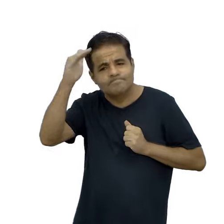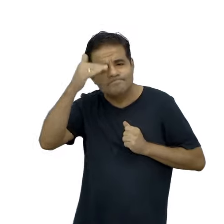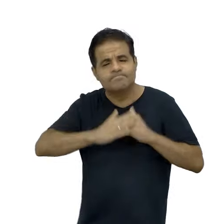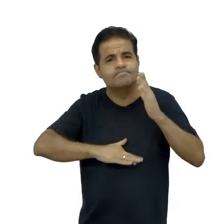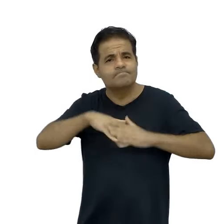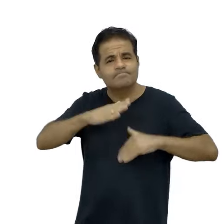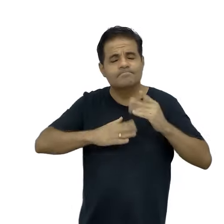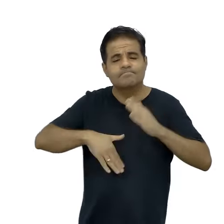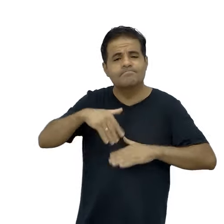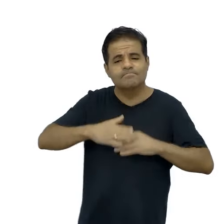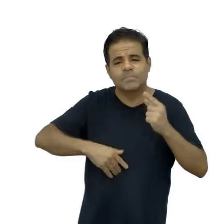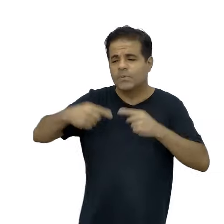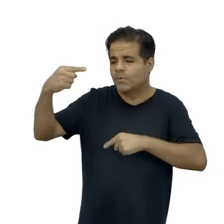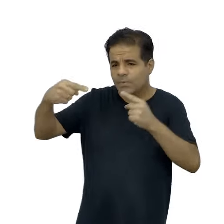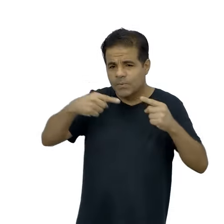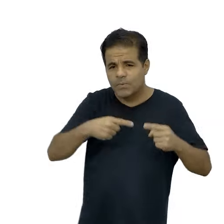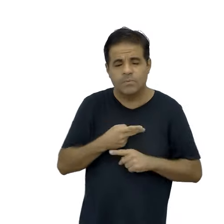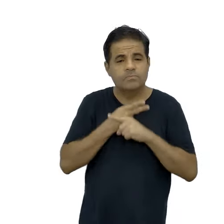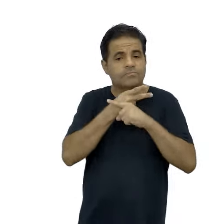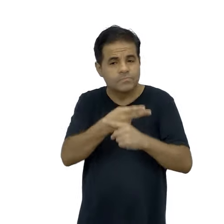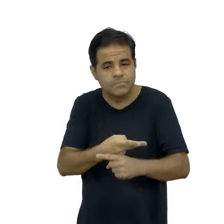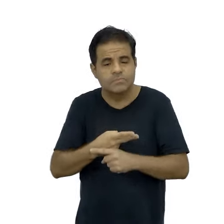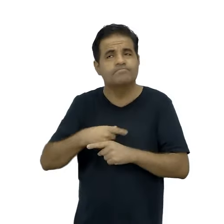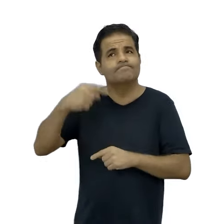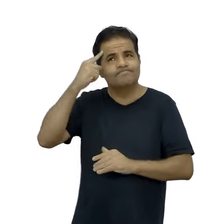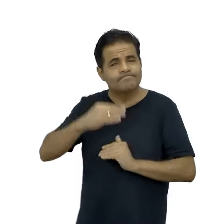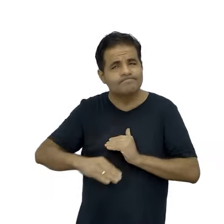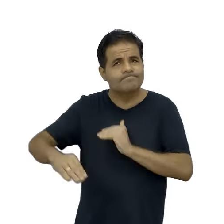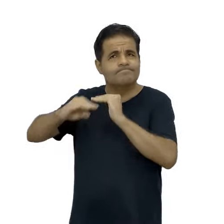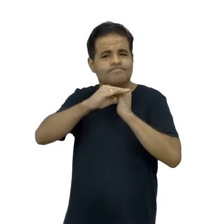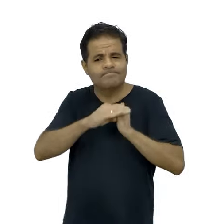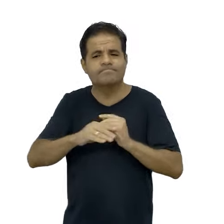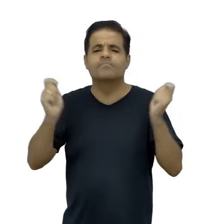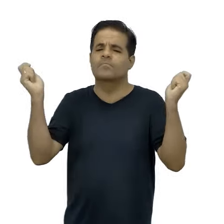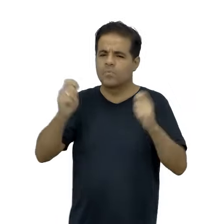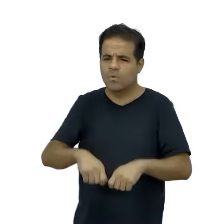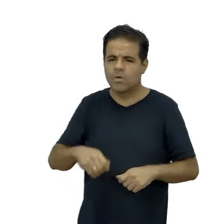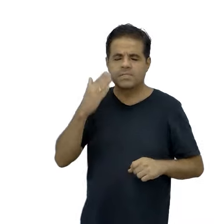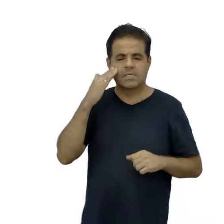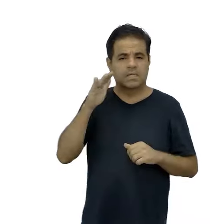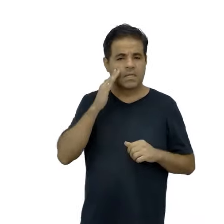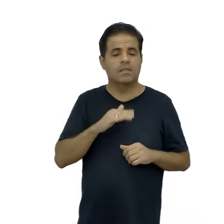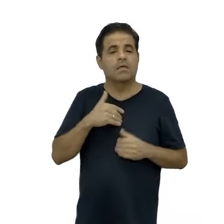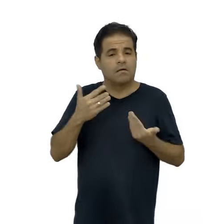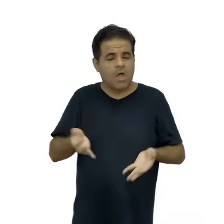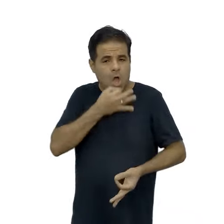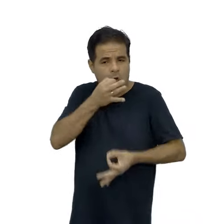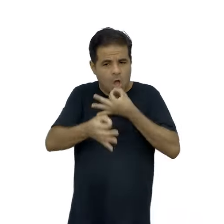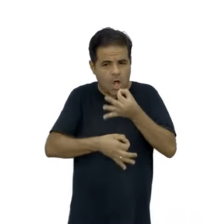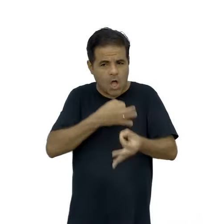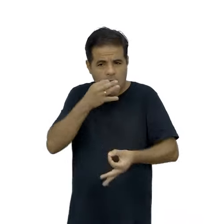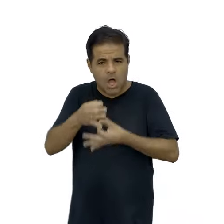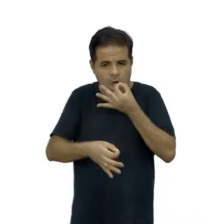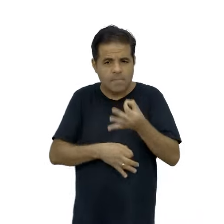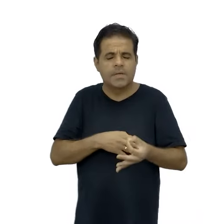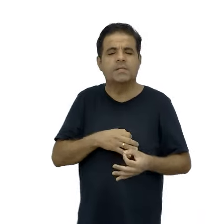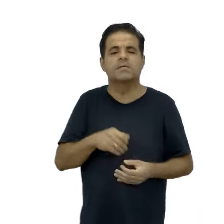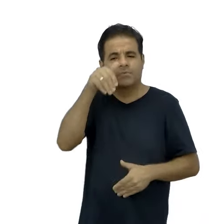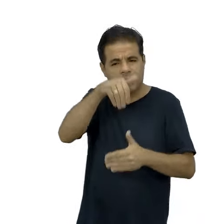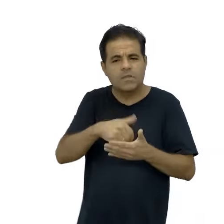dessa discussão. Também a busca de um consenso para que eles possam compreender que a argumentação dentro